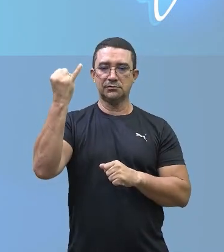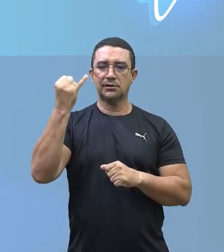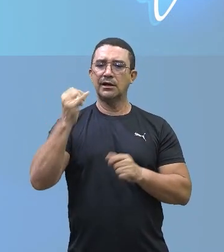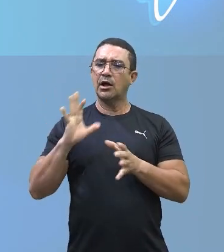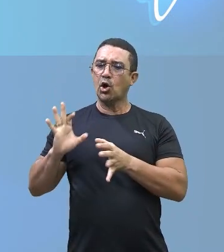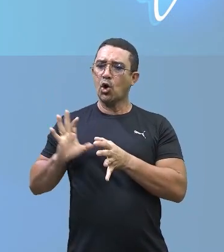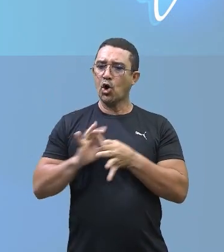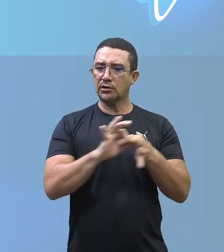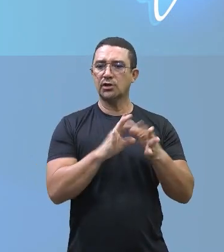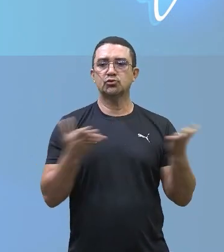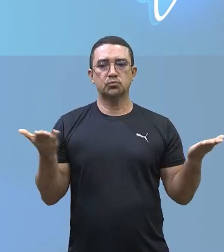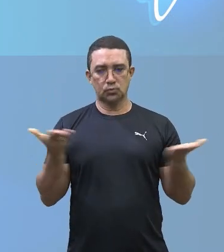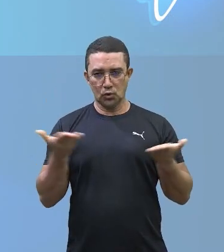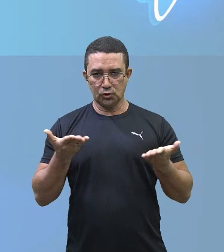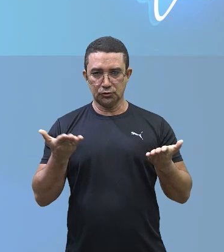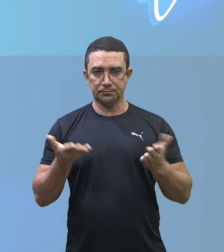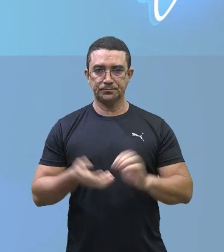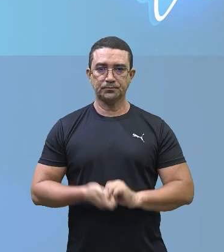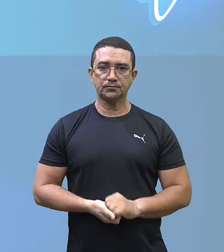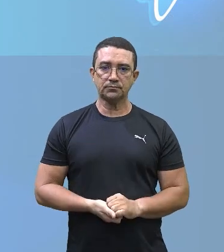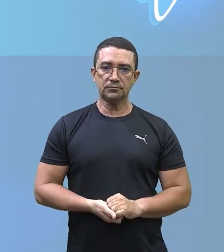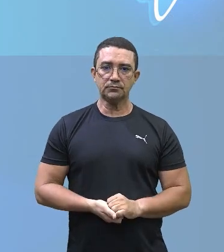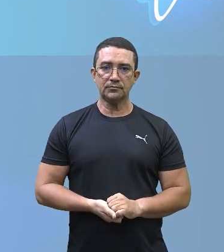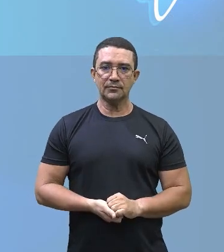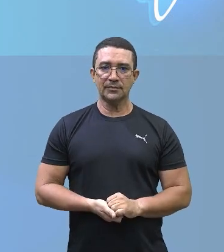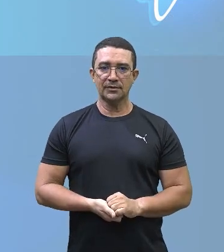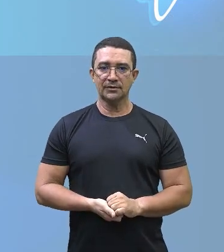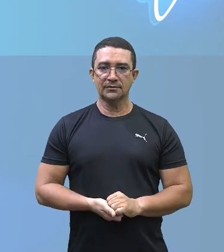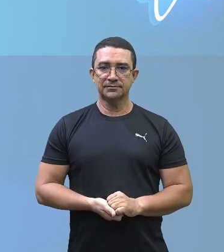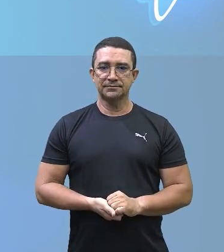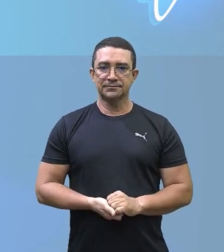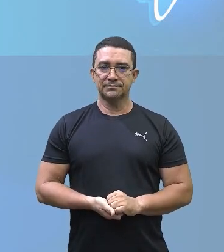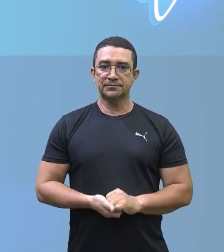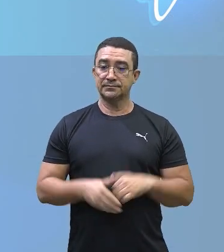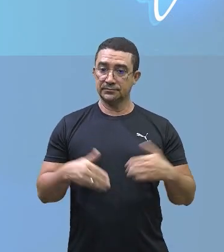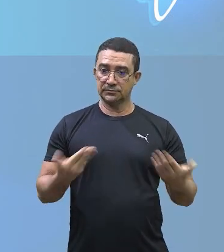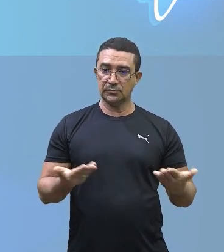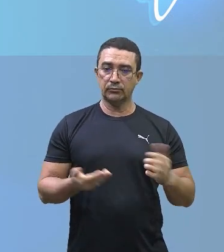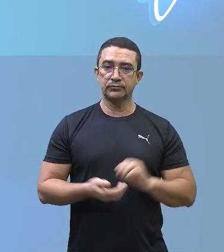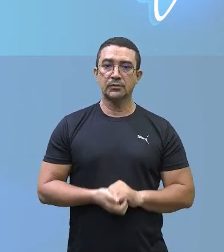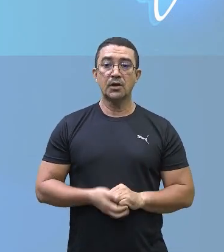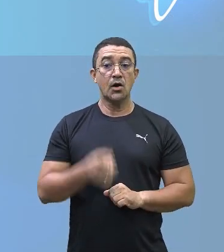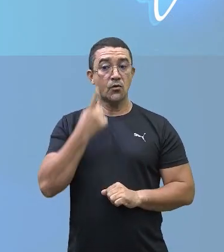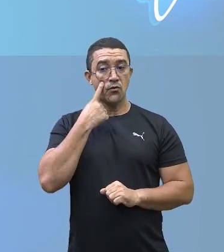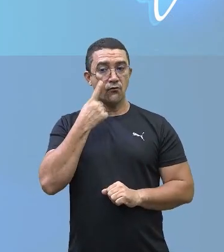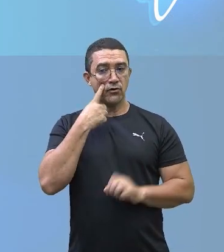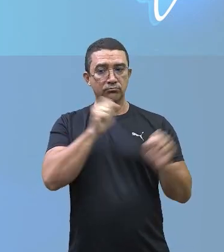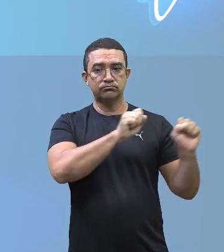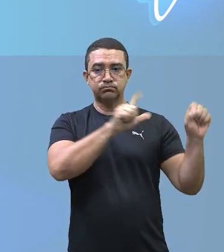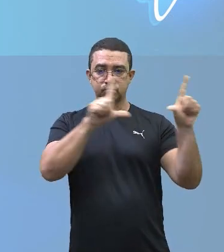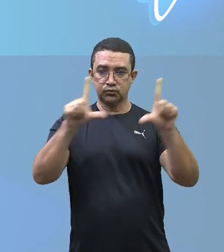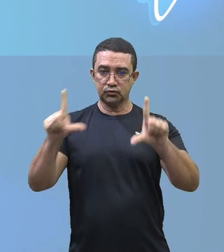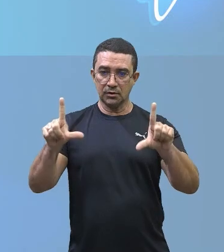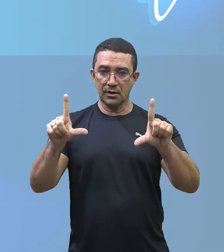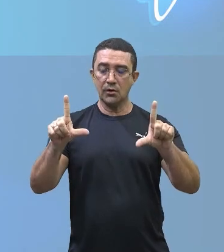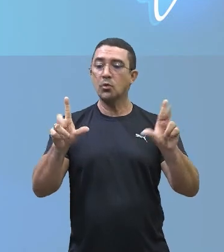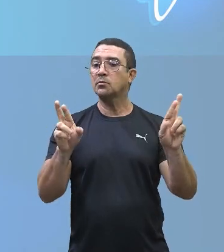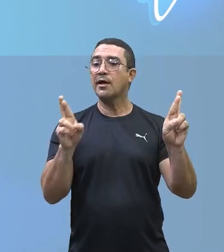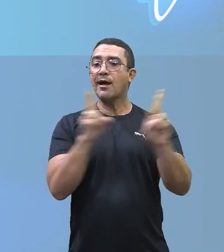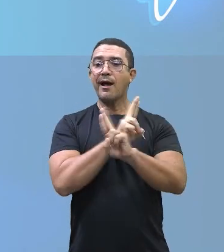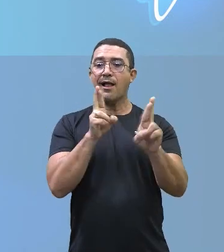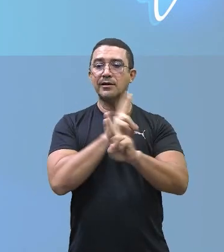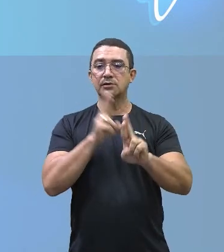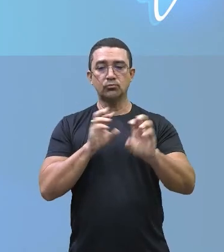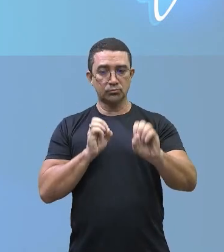aí na atualidade, tá certo? Exatamente. E é o tempo da nossa aula, né, Sim. professor? Então vamos ver aqui na nossa cartela a relação entre